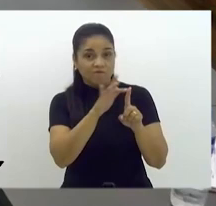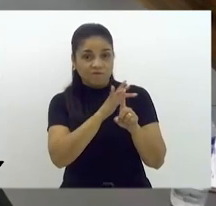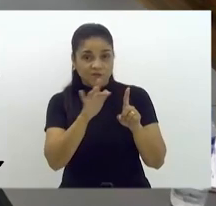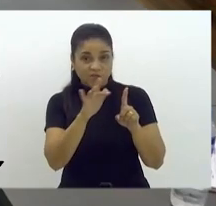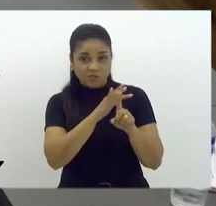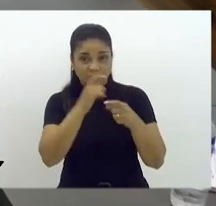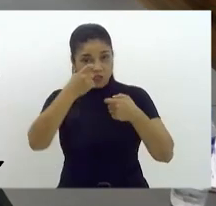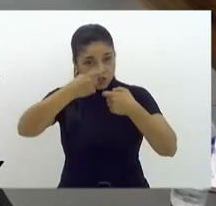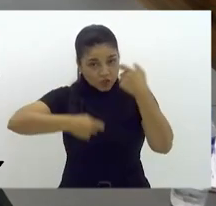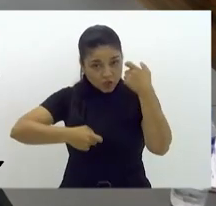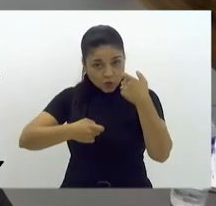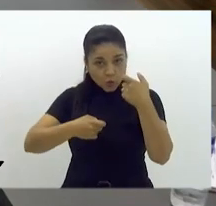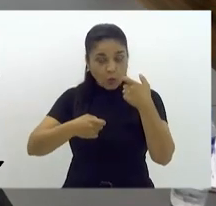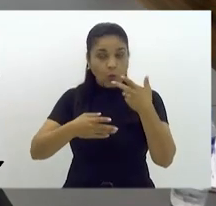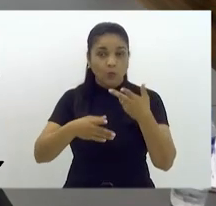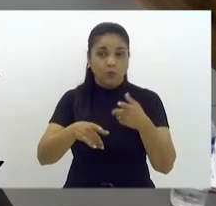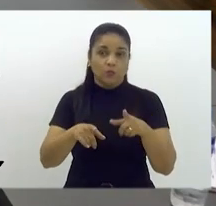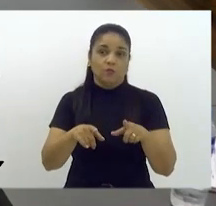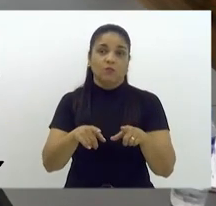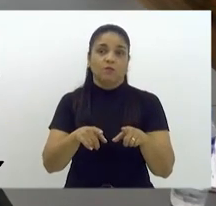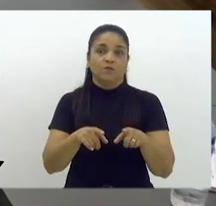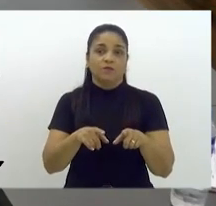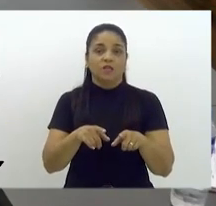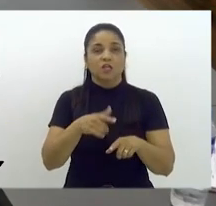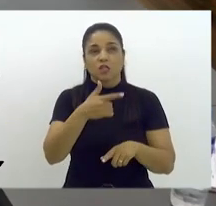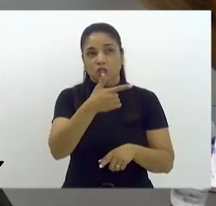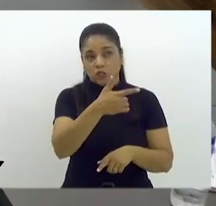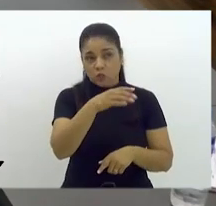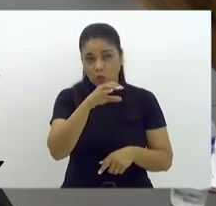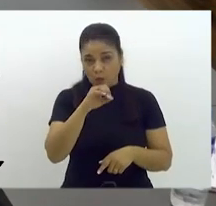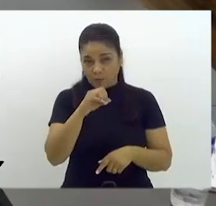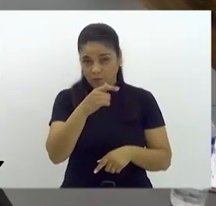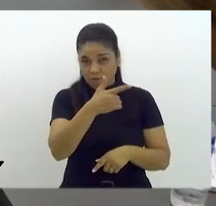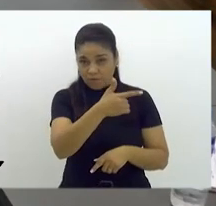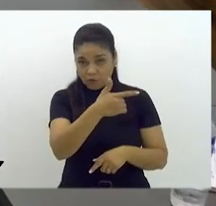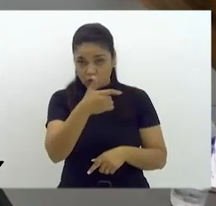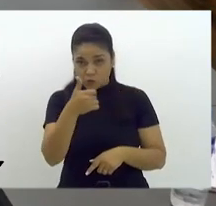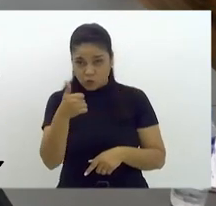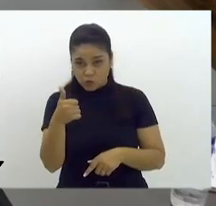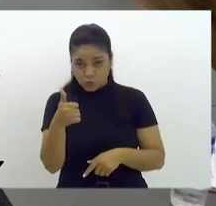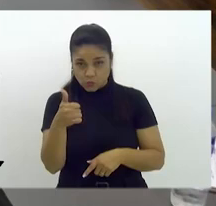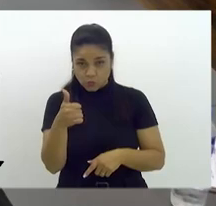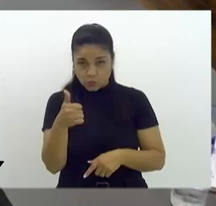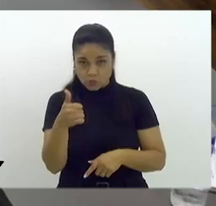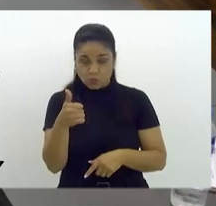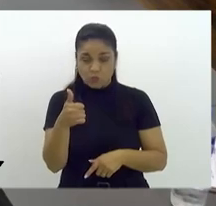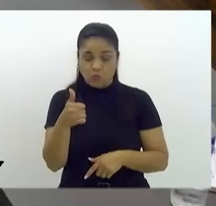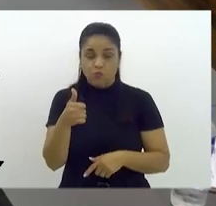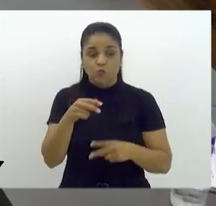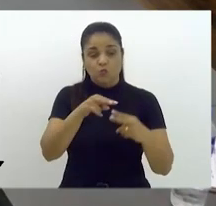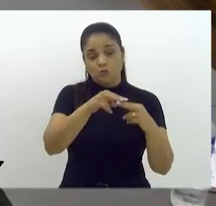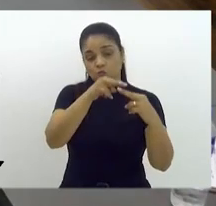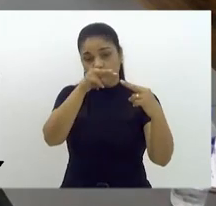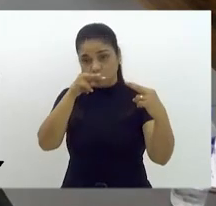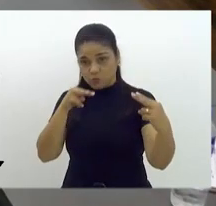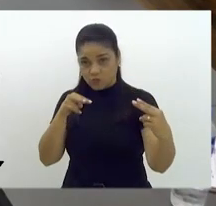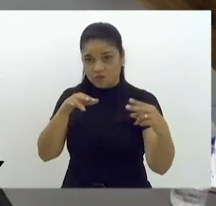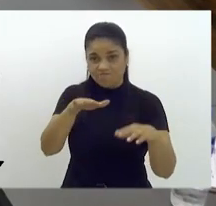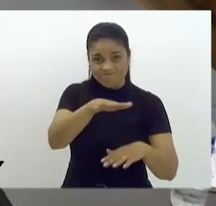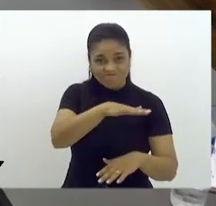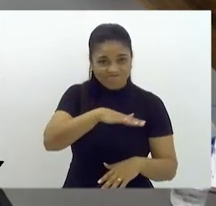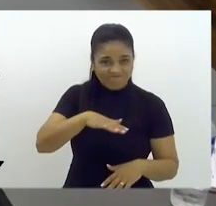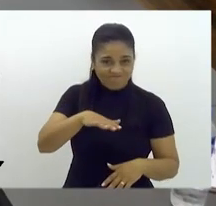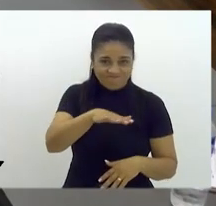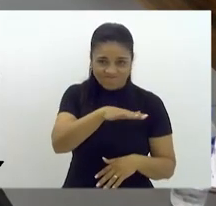aí aqui ainda em 2021 no ambiente virtual era quase